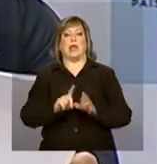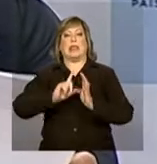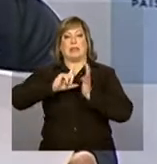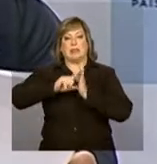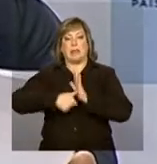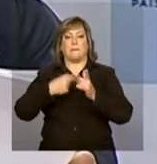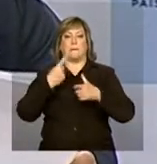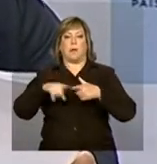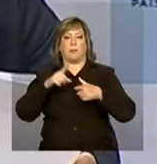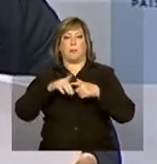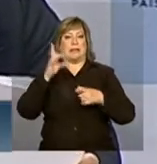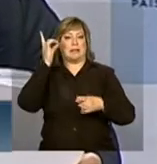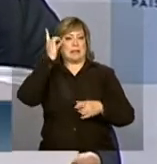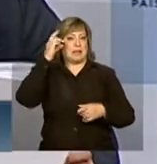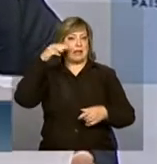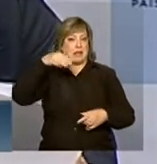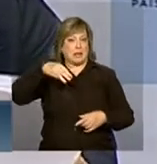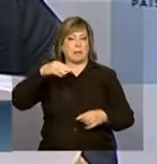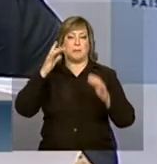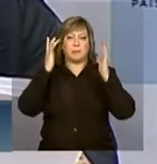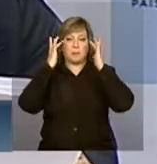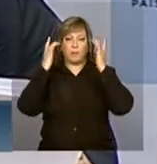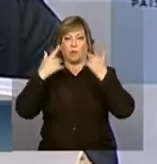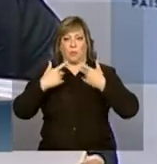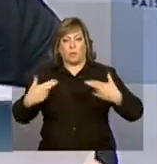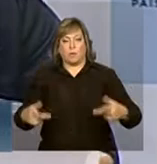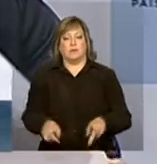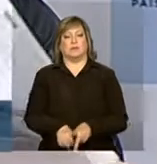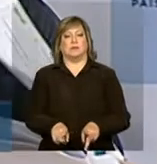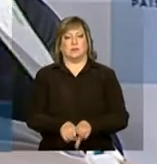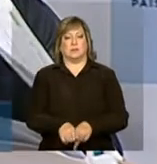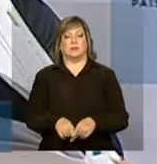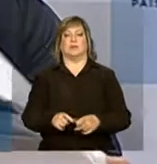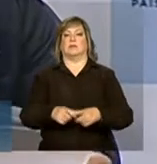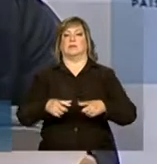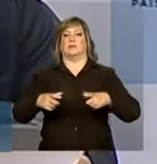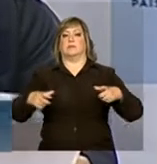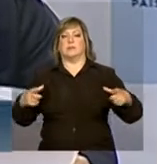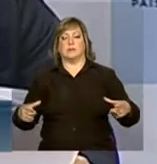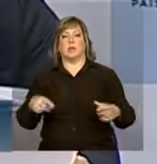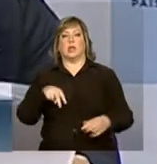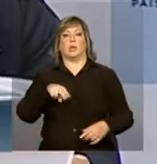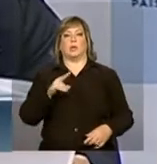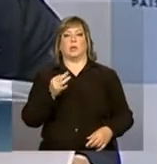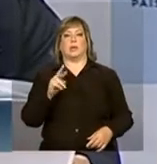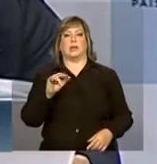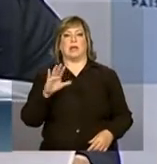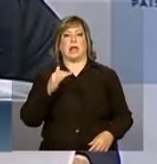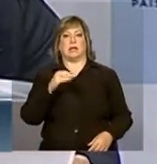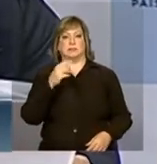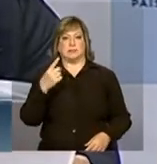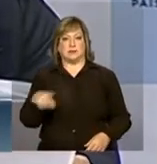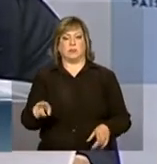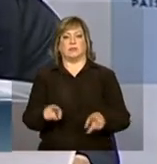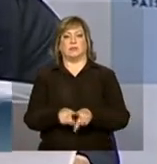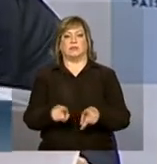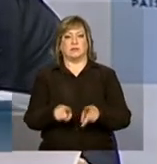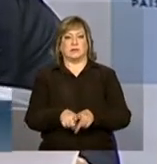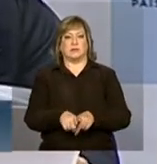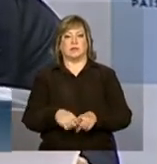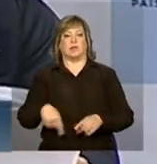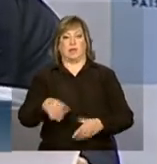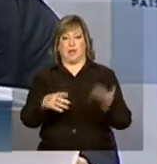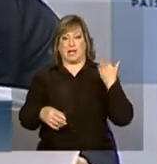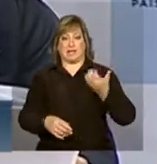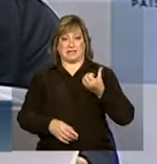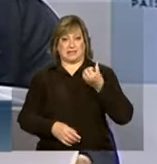mental. Além de ampliações na área de nutrição, onde passamos de